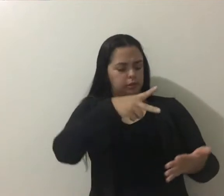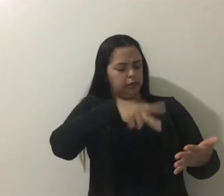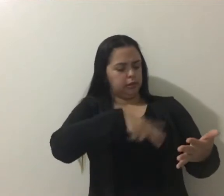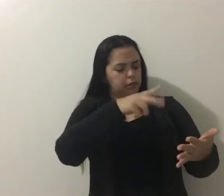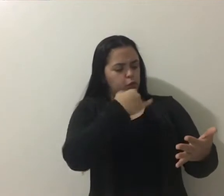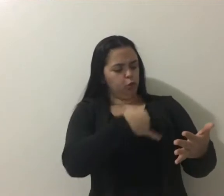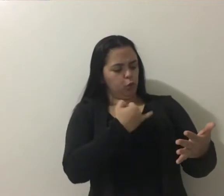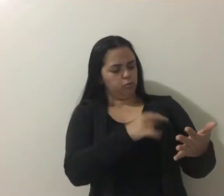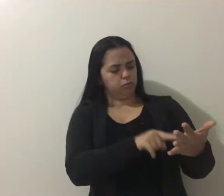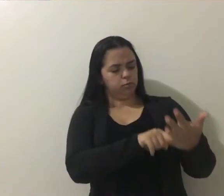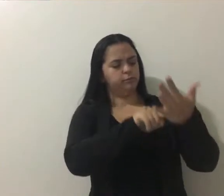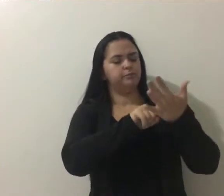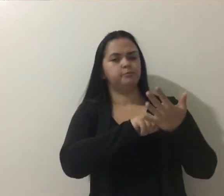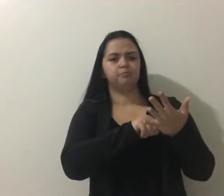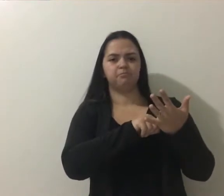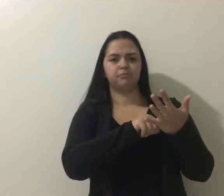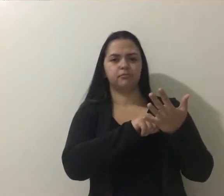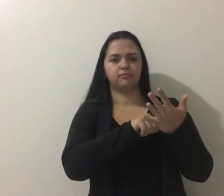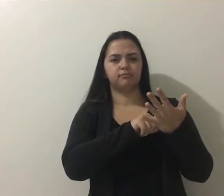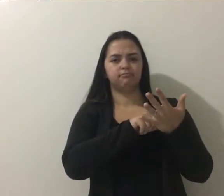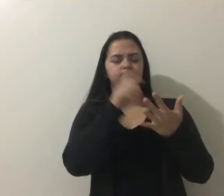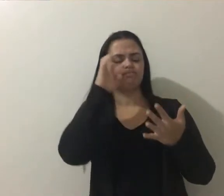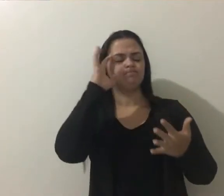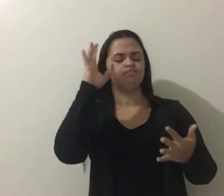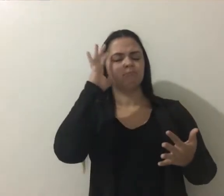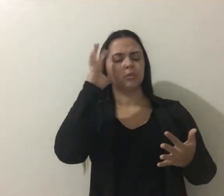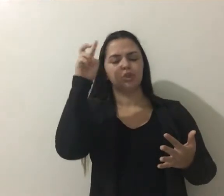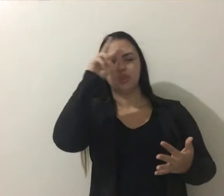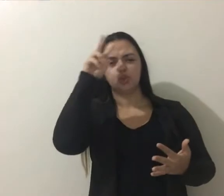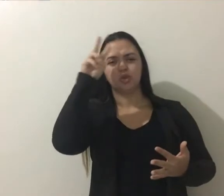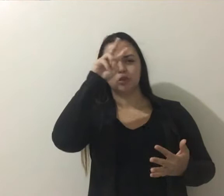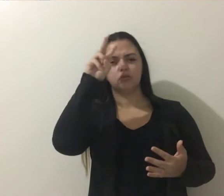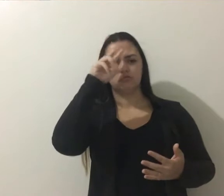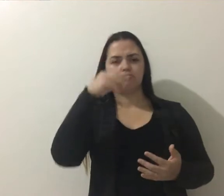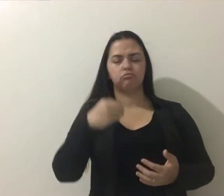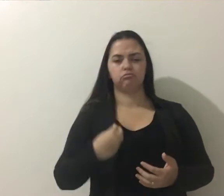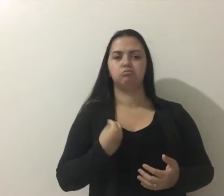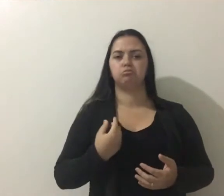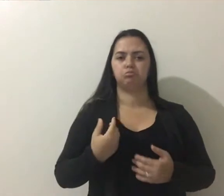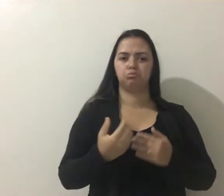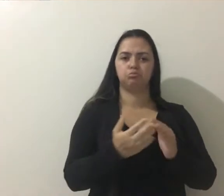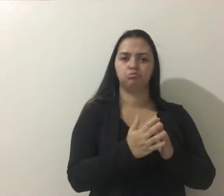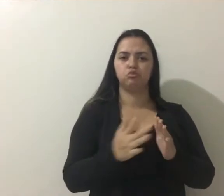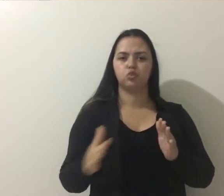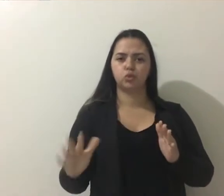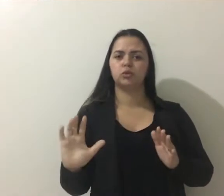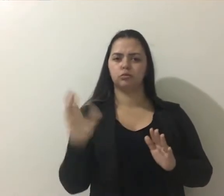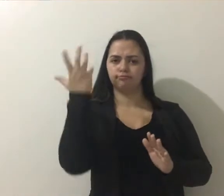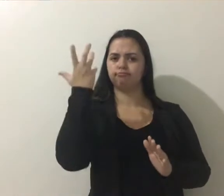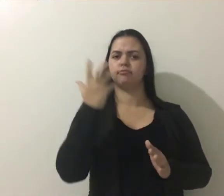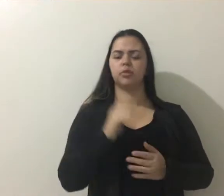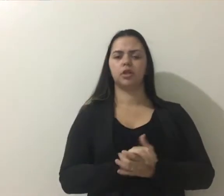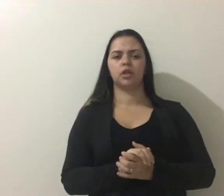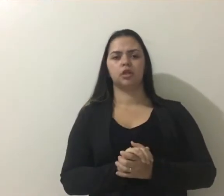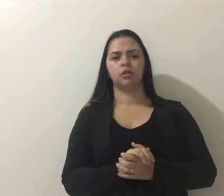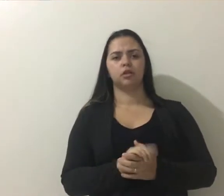nos apresenta, quando meditamos nessa história, nessa situação, nós acompanhamos